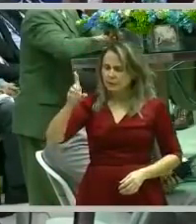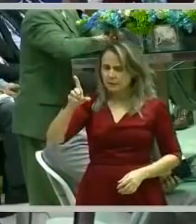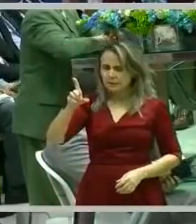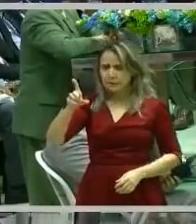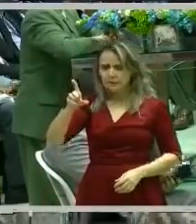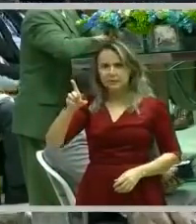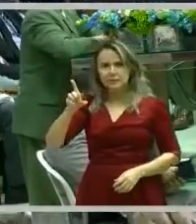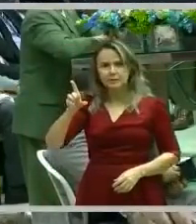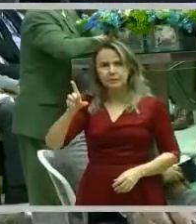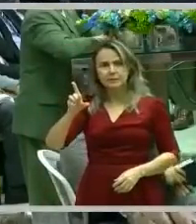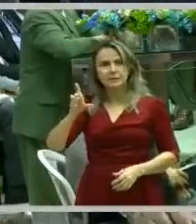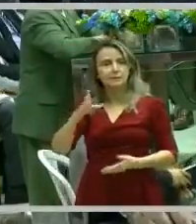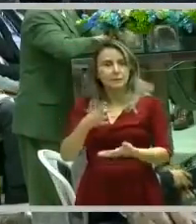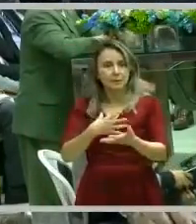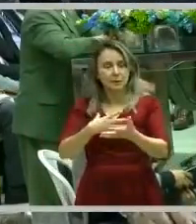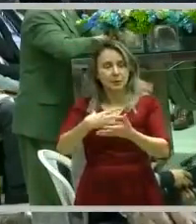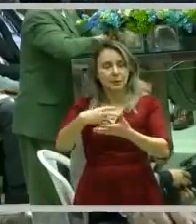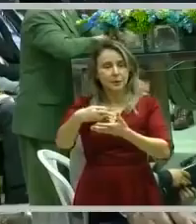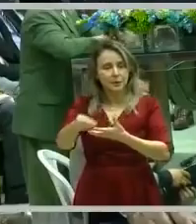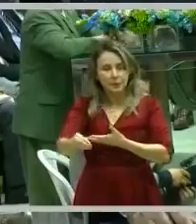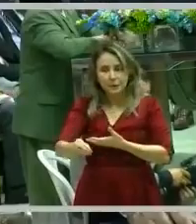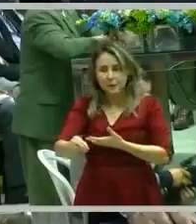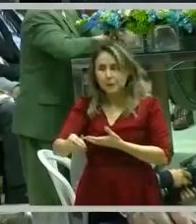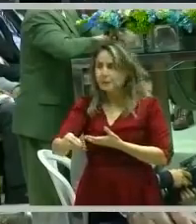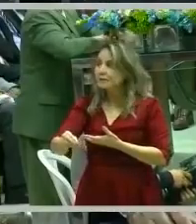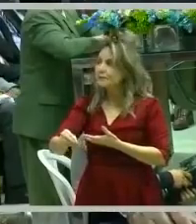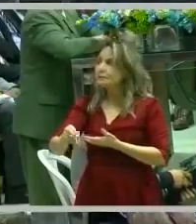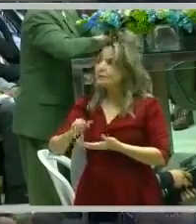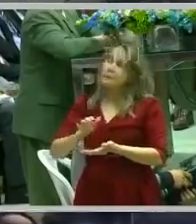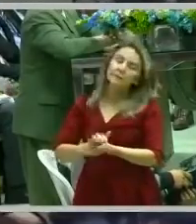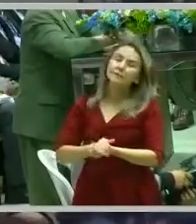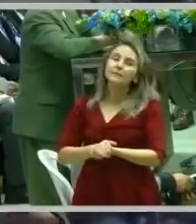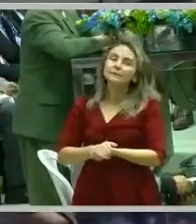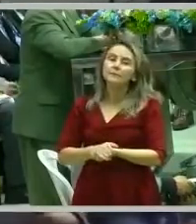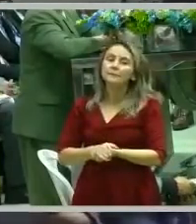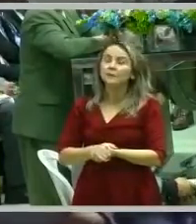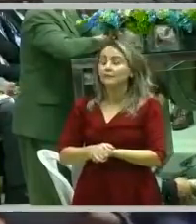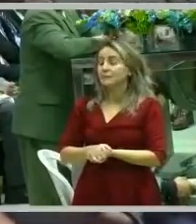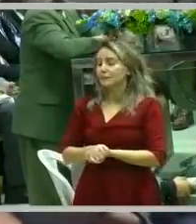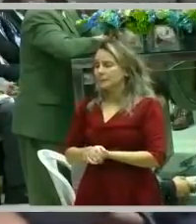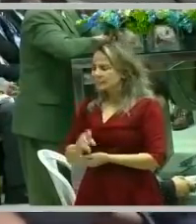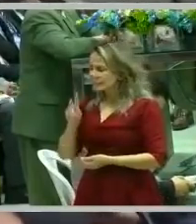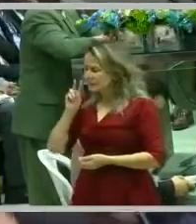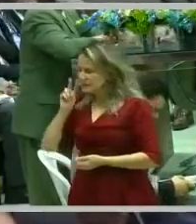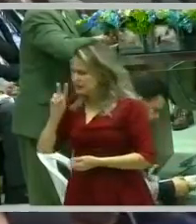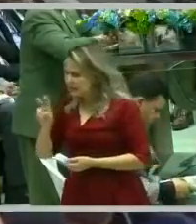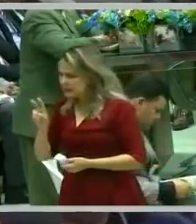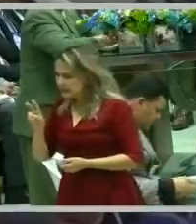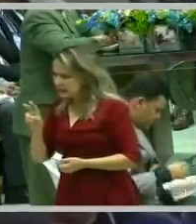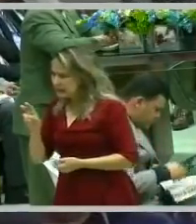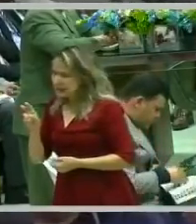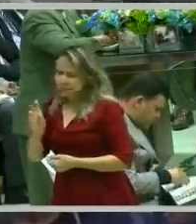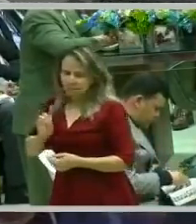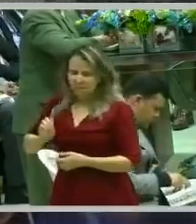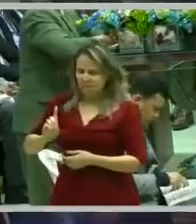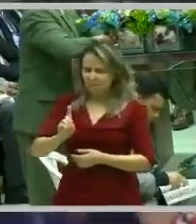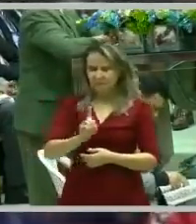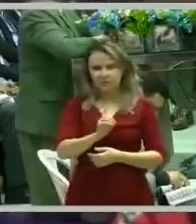primeira frase até a palavra ele. Um, dois, três. E desviou-se dele. Mais forte.